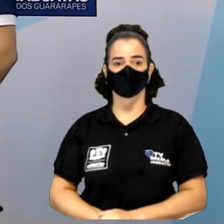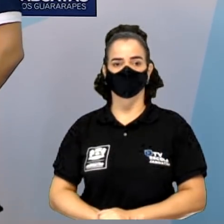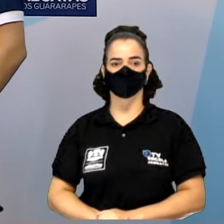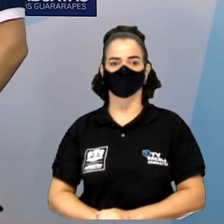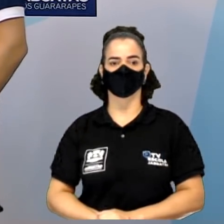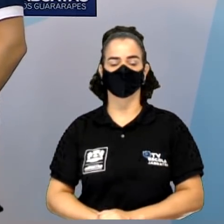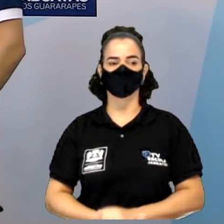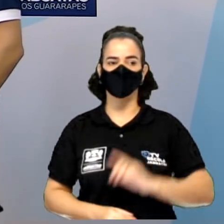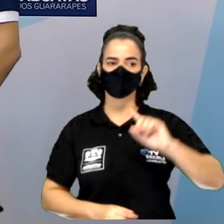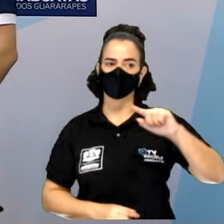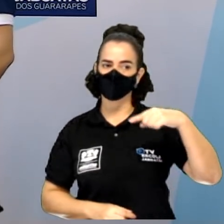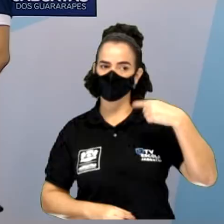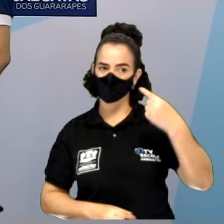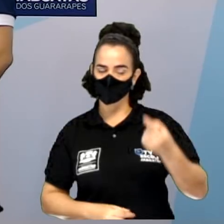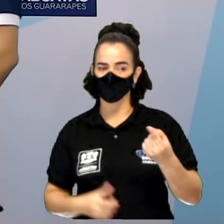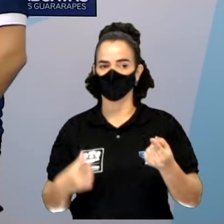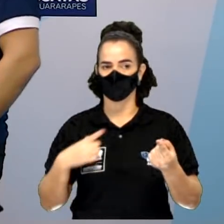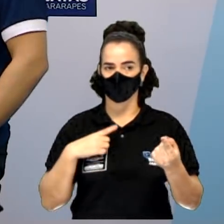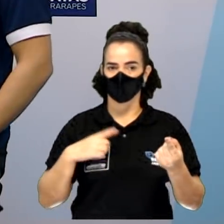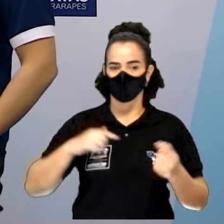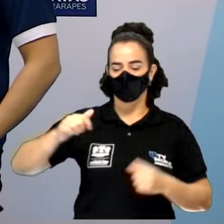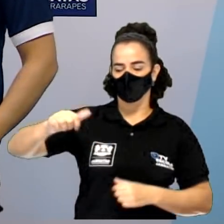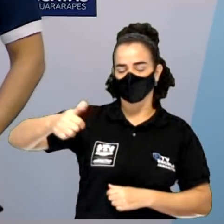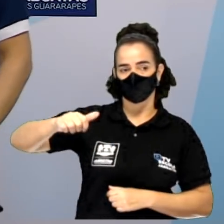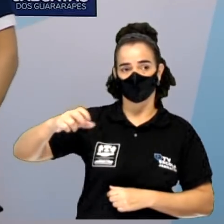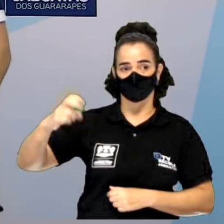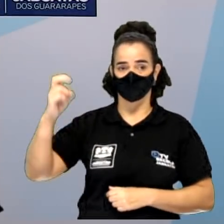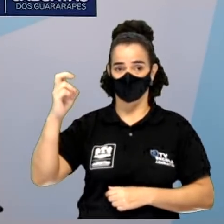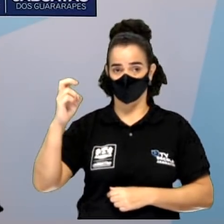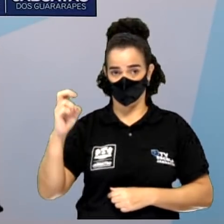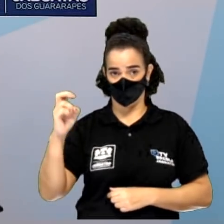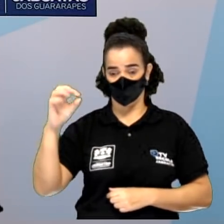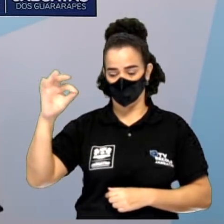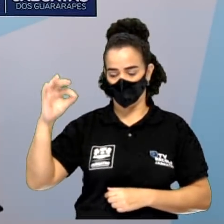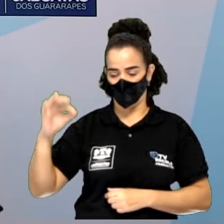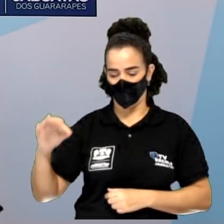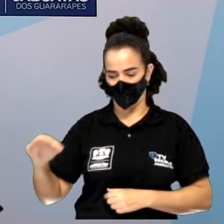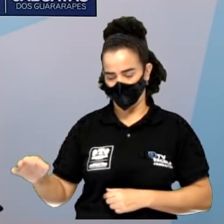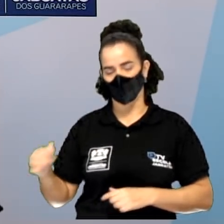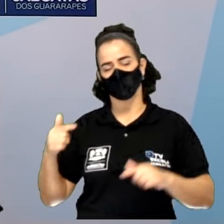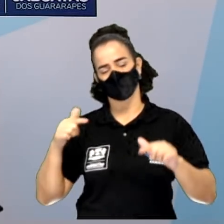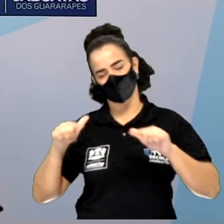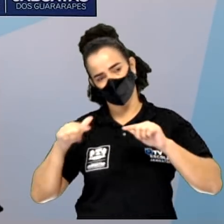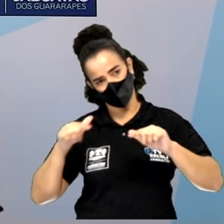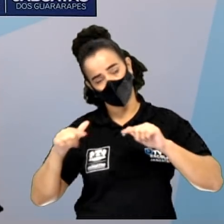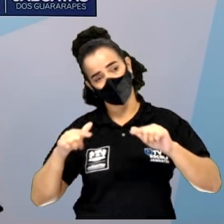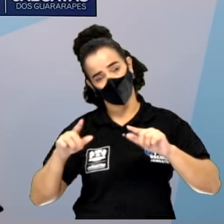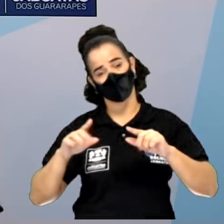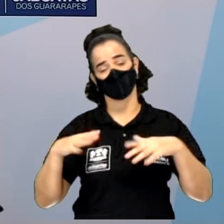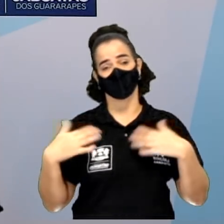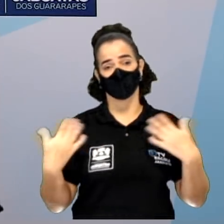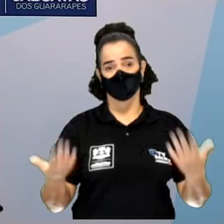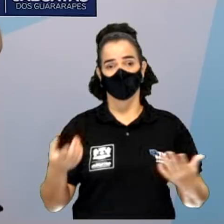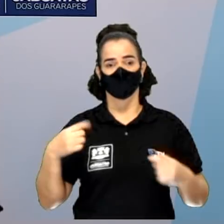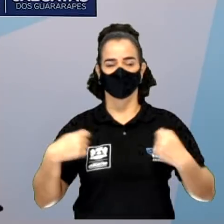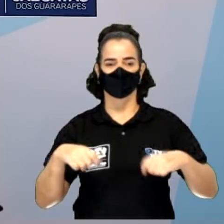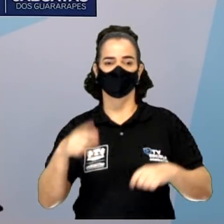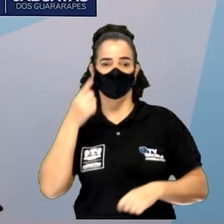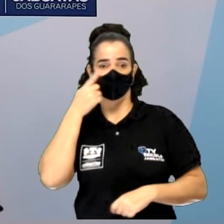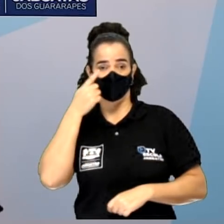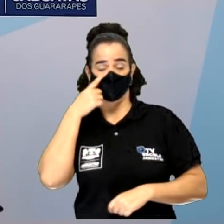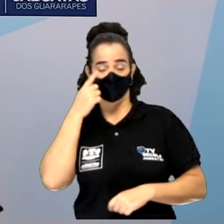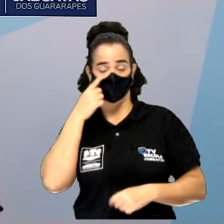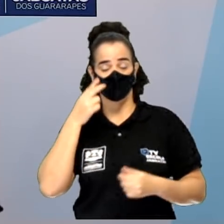a seguir, a gente vai ter aí a avaliação de 5 itens para fazer. É uma questão trabalhosa, então requer bastante atenção para a gente poder